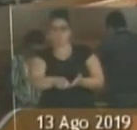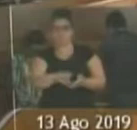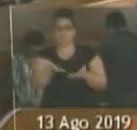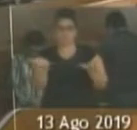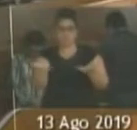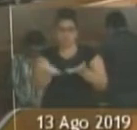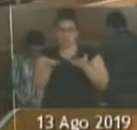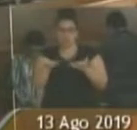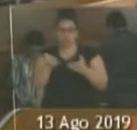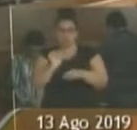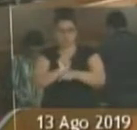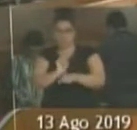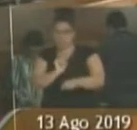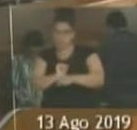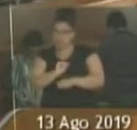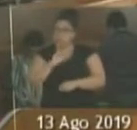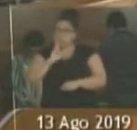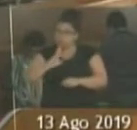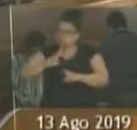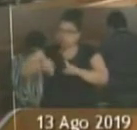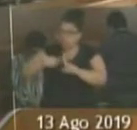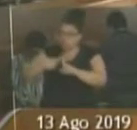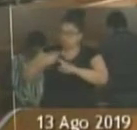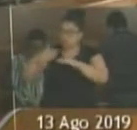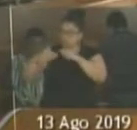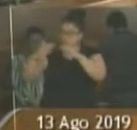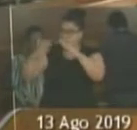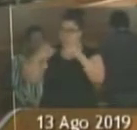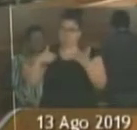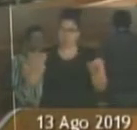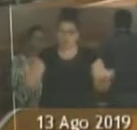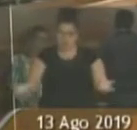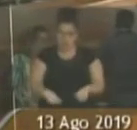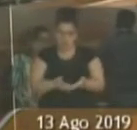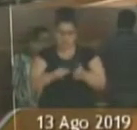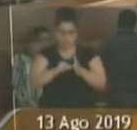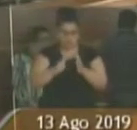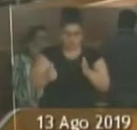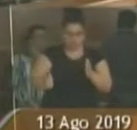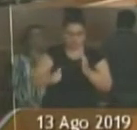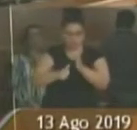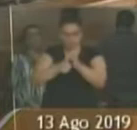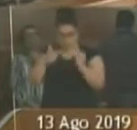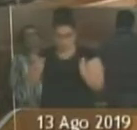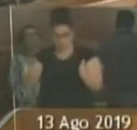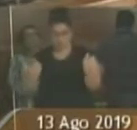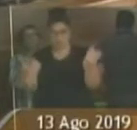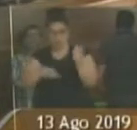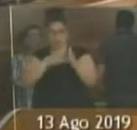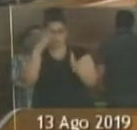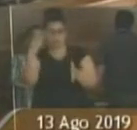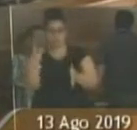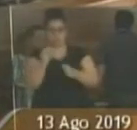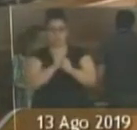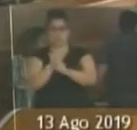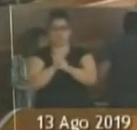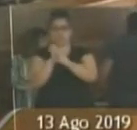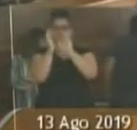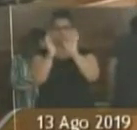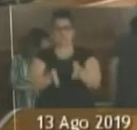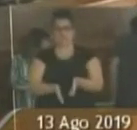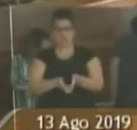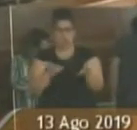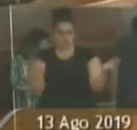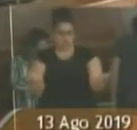aguarda os resultados. E é isso que a gente está cobrando. Passou o primeiro ano, o segundo ano, agora nós estamos no terceiro ano. Se tudo agora que